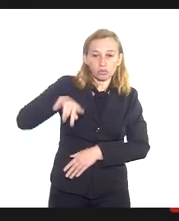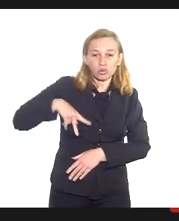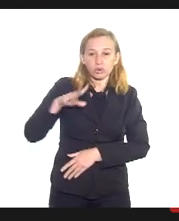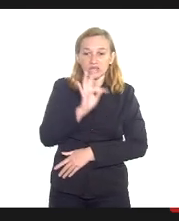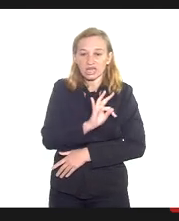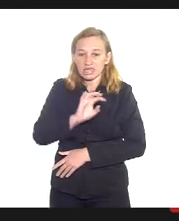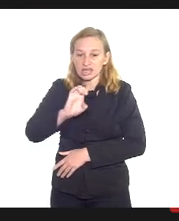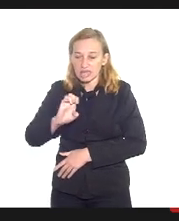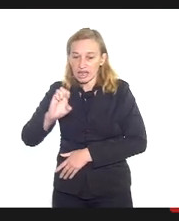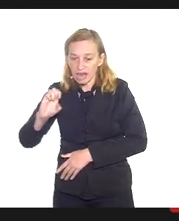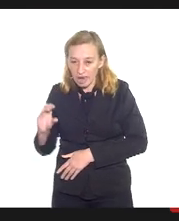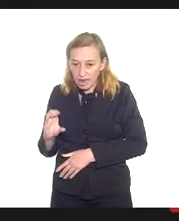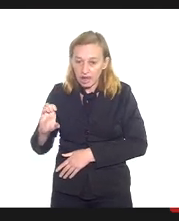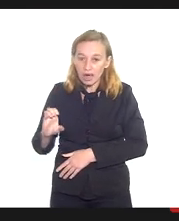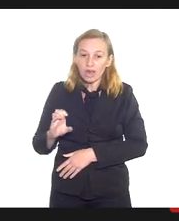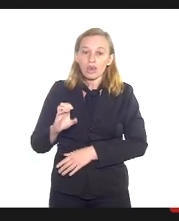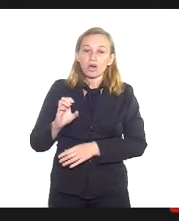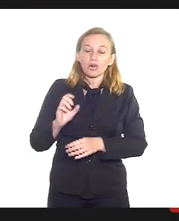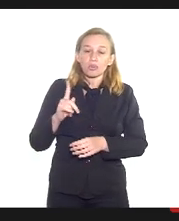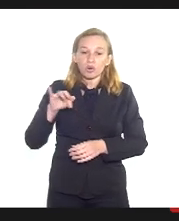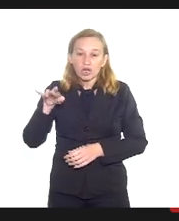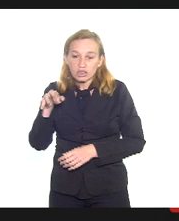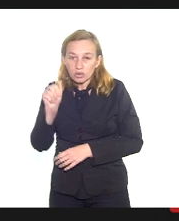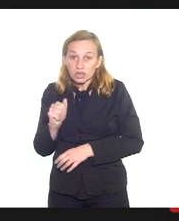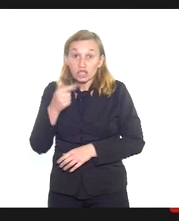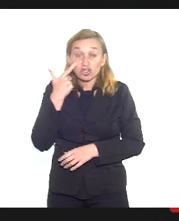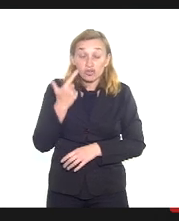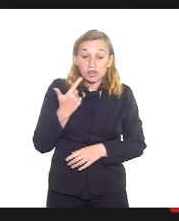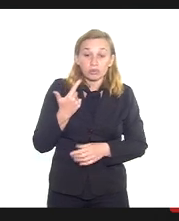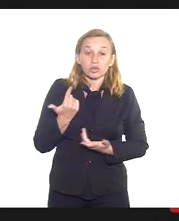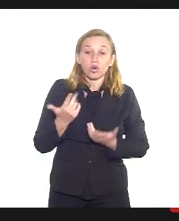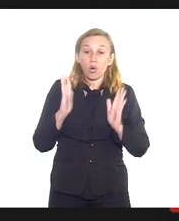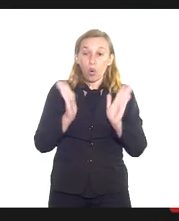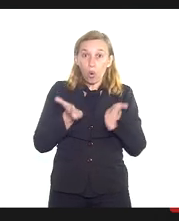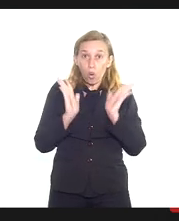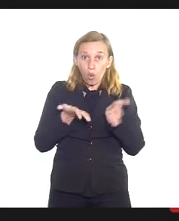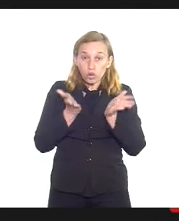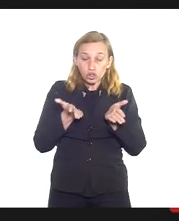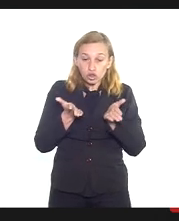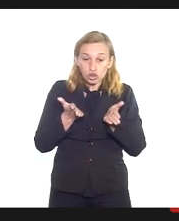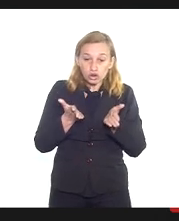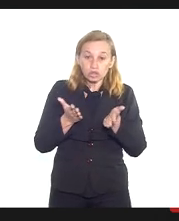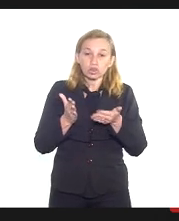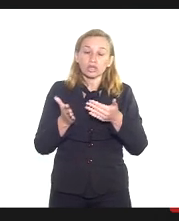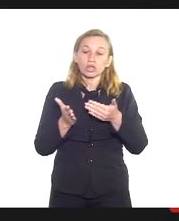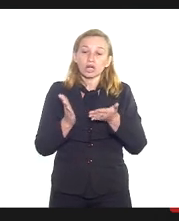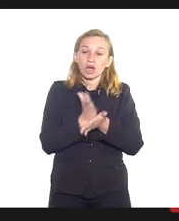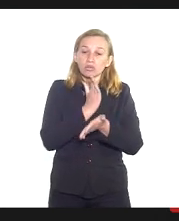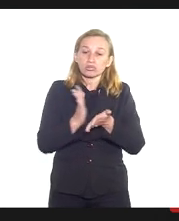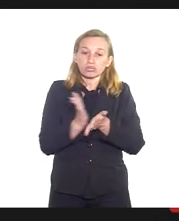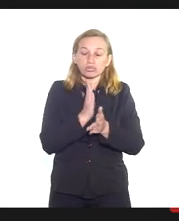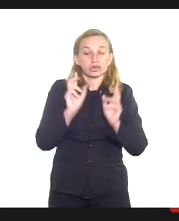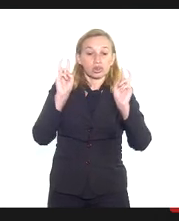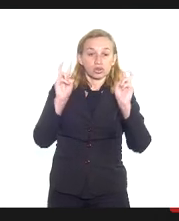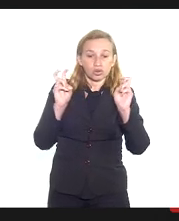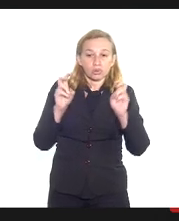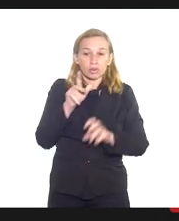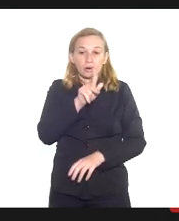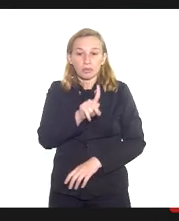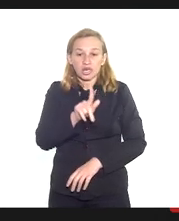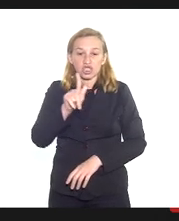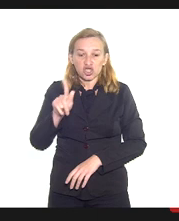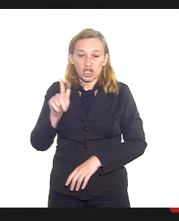TCE, Procuradoria. A gente tem visto, assim, hoje, né, nós temos algumas proposições, né, tanto da